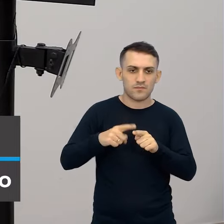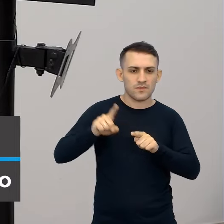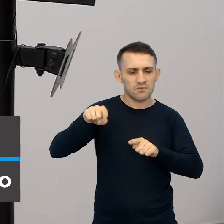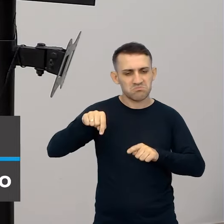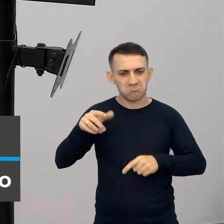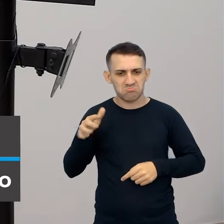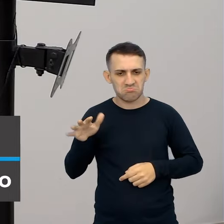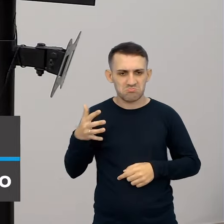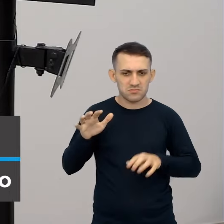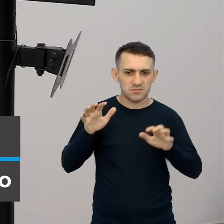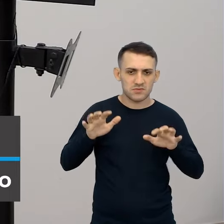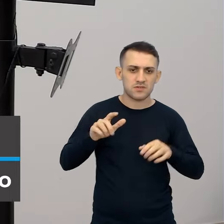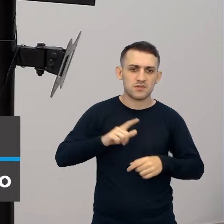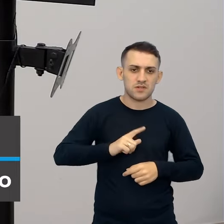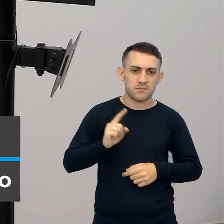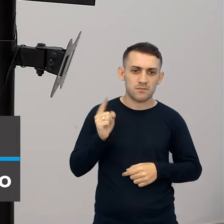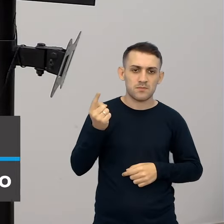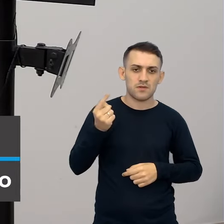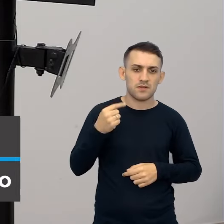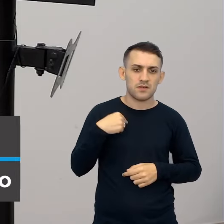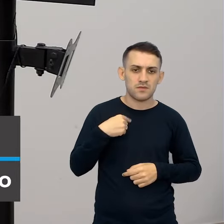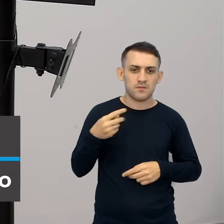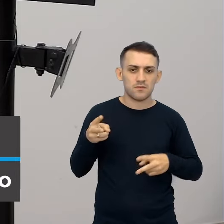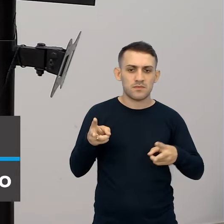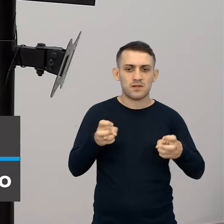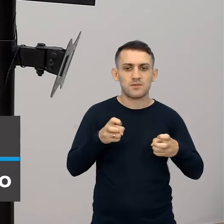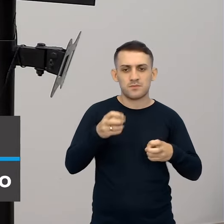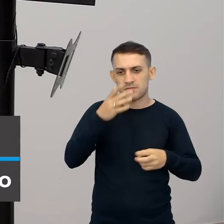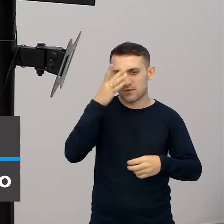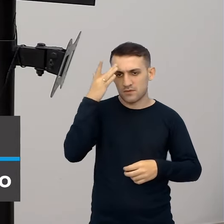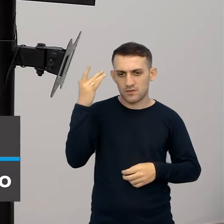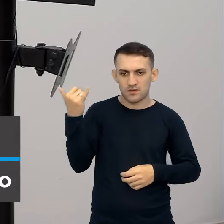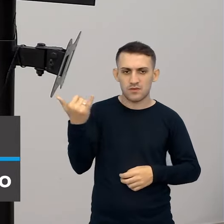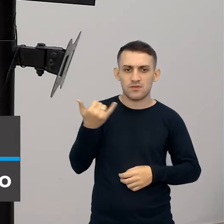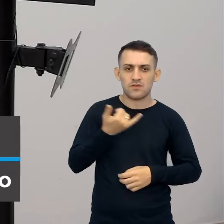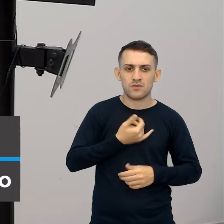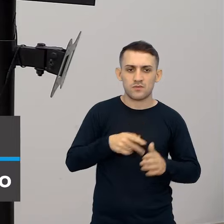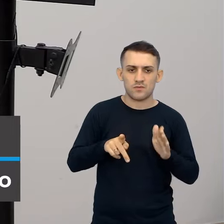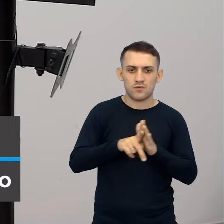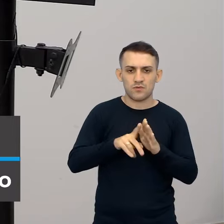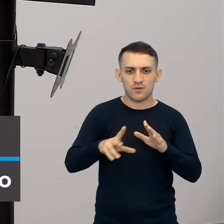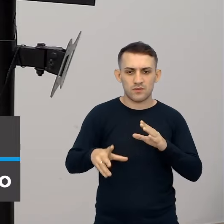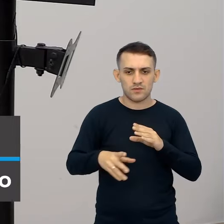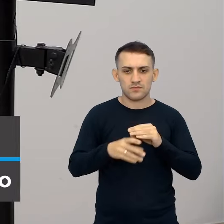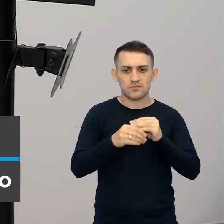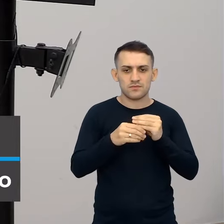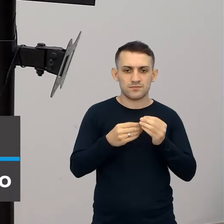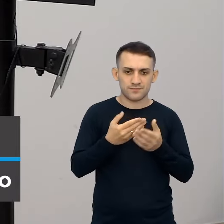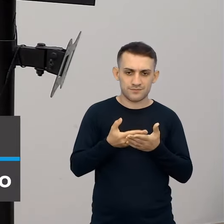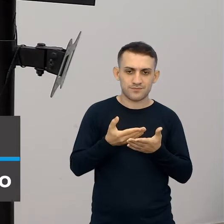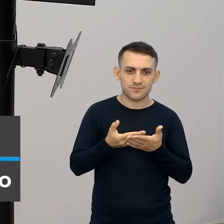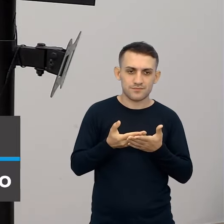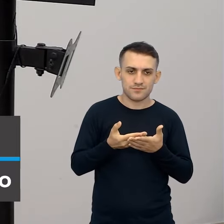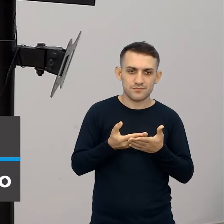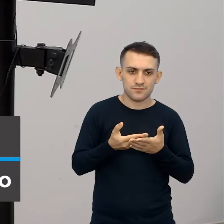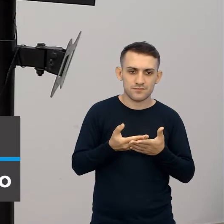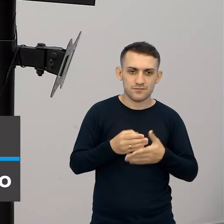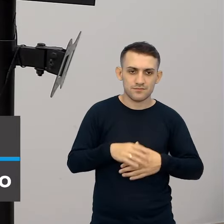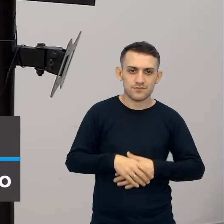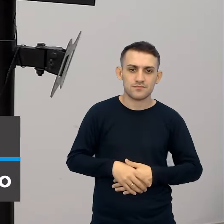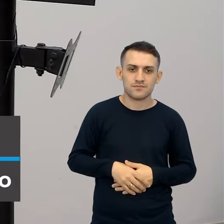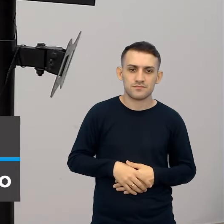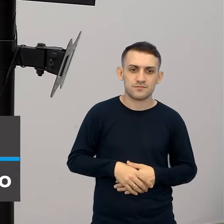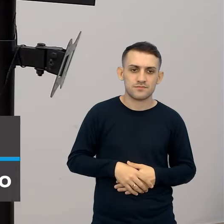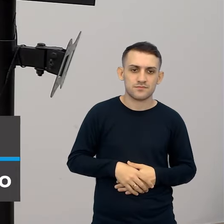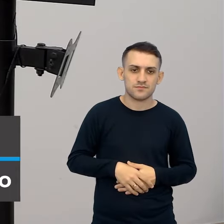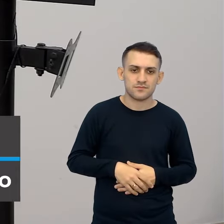aí. A minha primeira reação ao receber essa notícia, né, dessa atribuição, foi algo